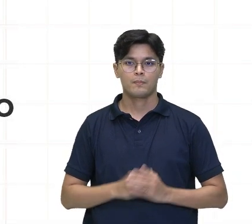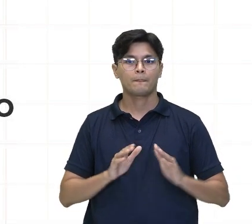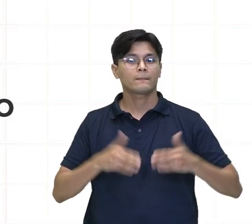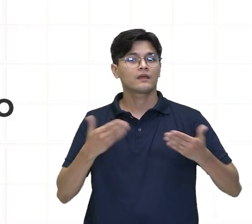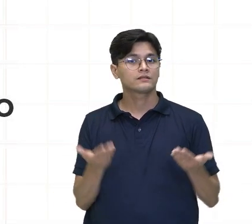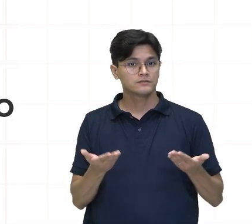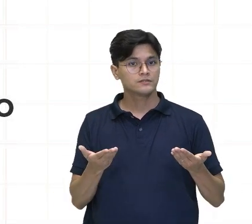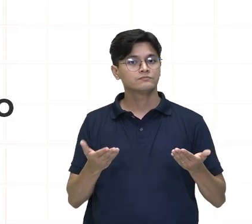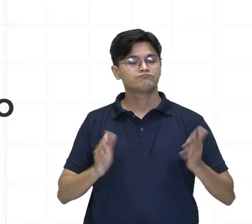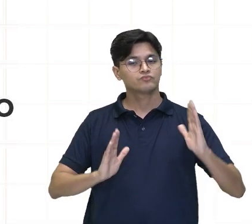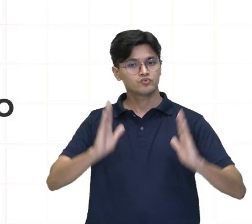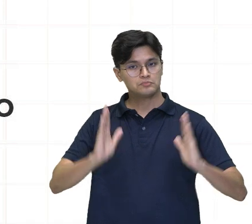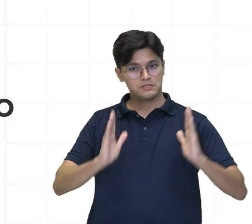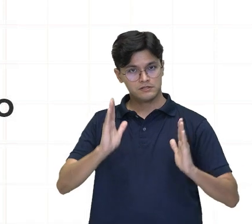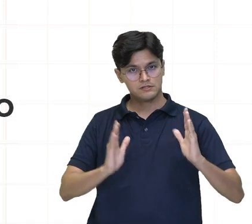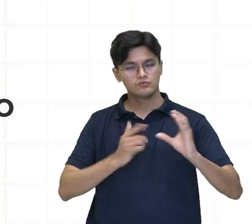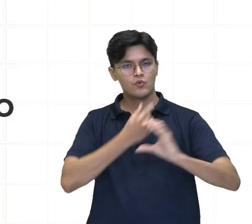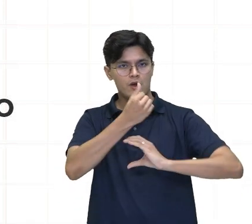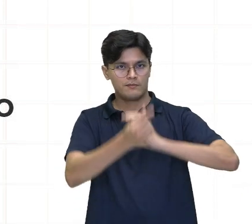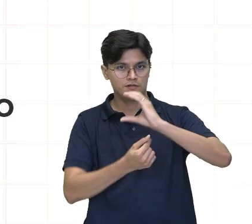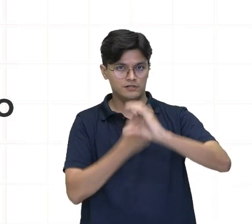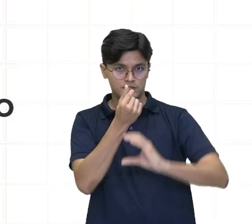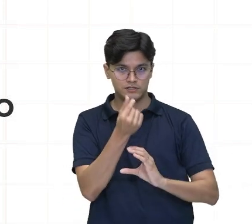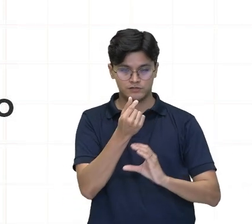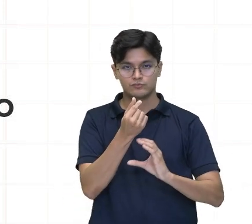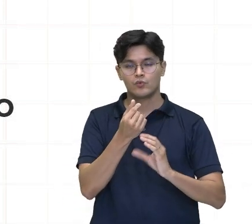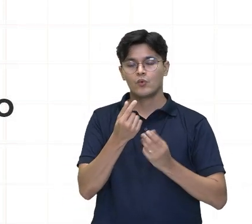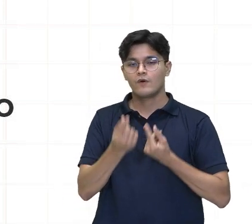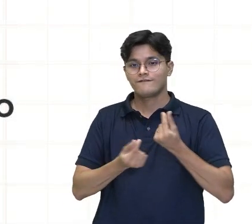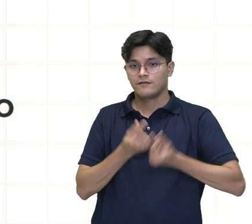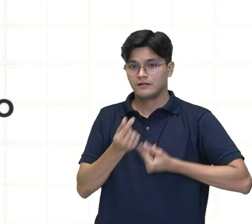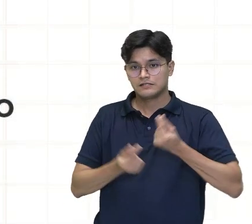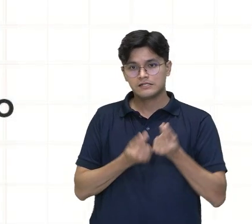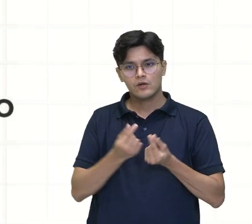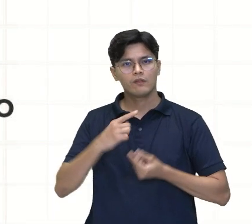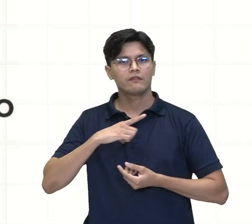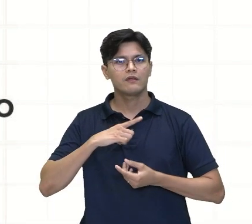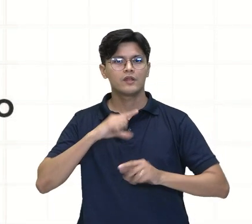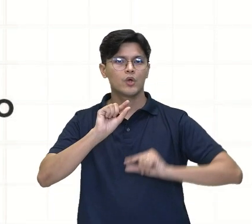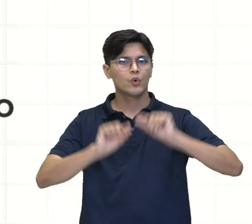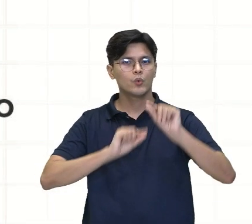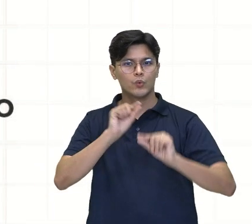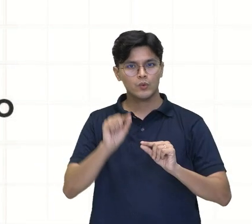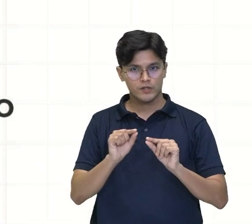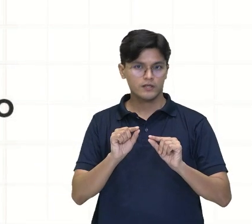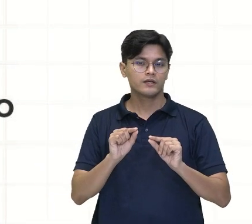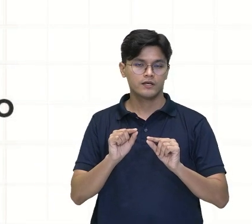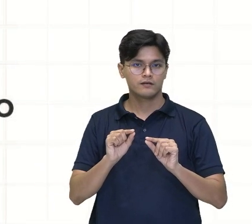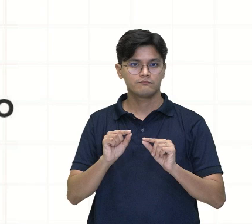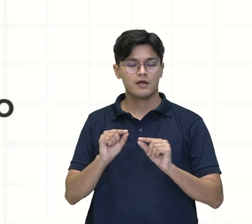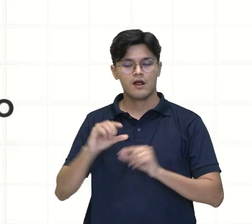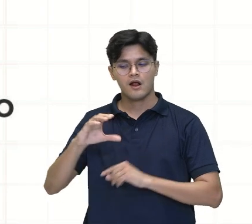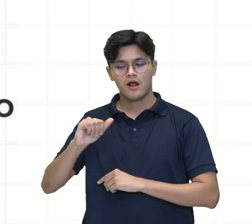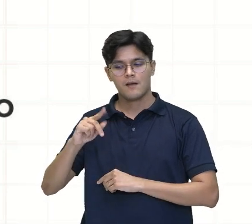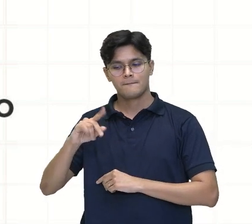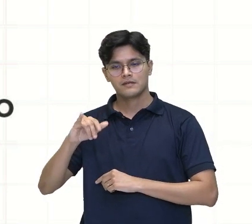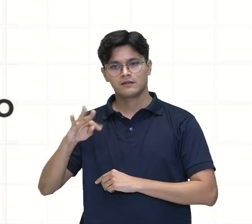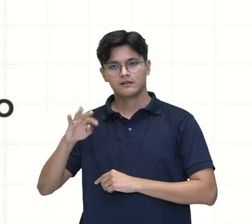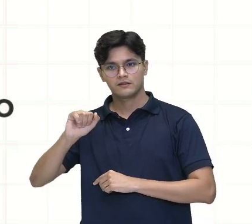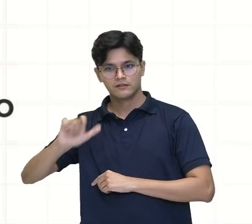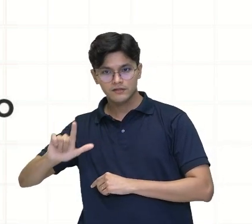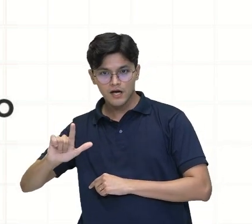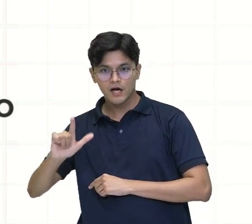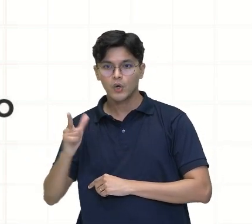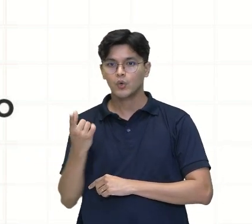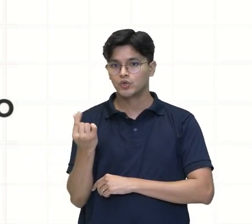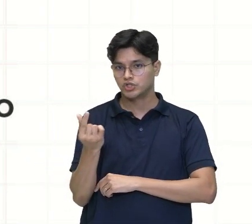nesse momento do capitalismo financeiro, a gente tem ali a integração do capital, do dinheiro da